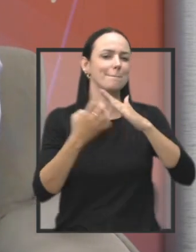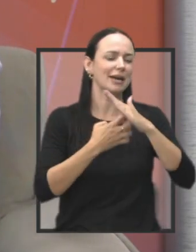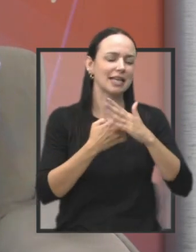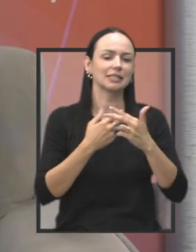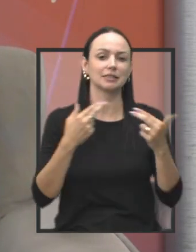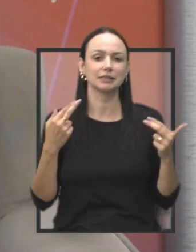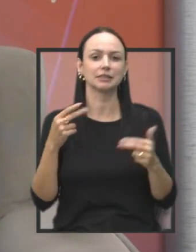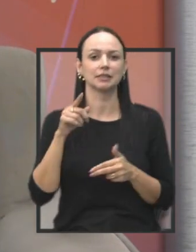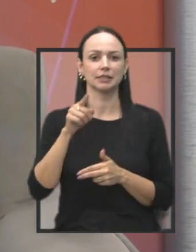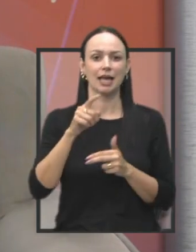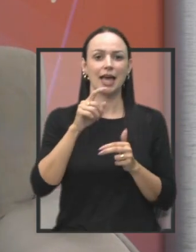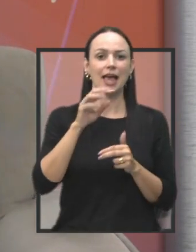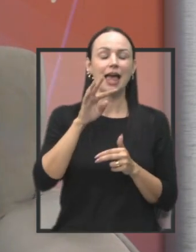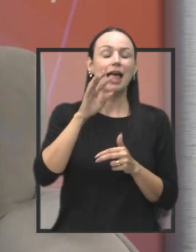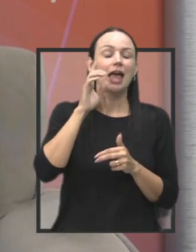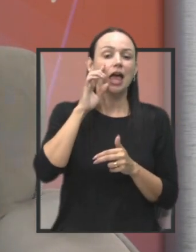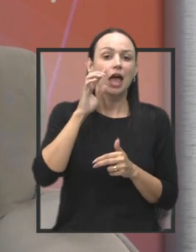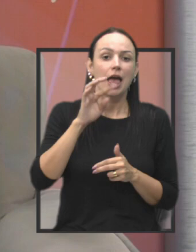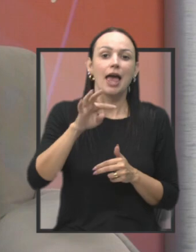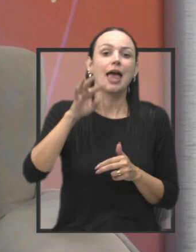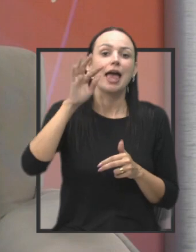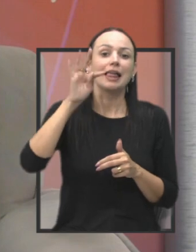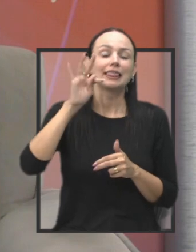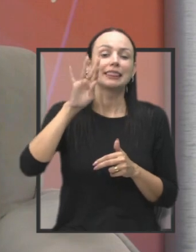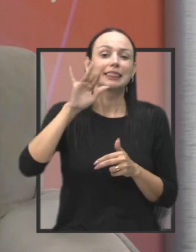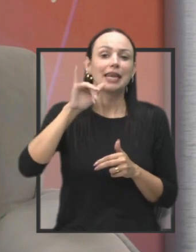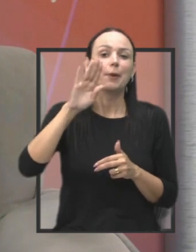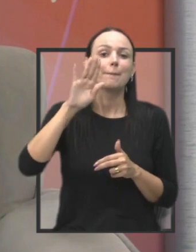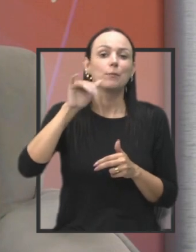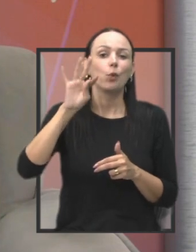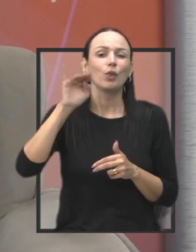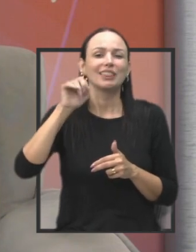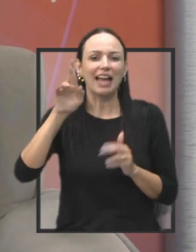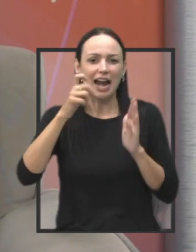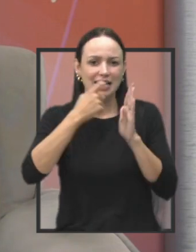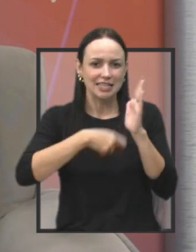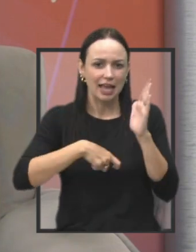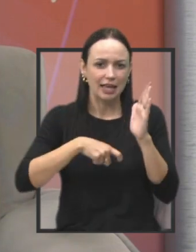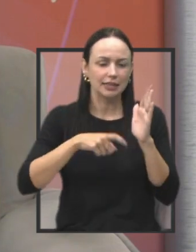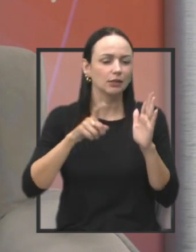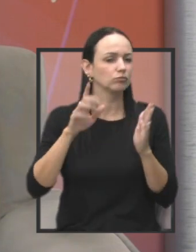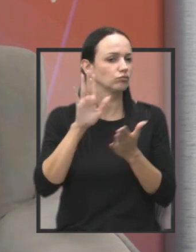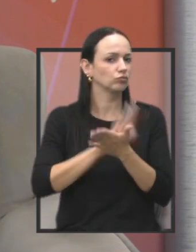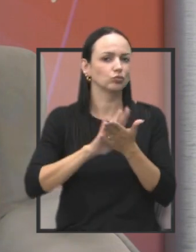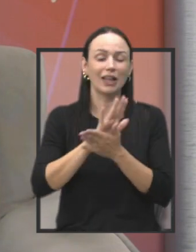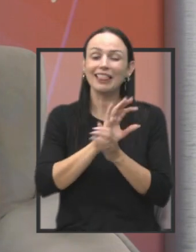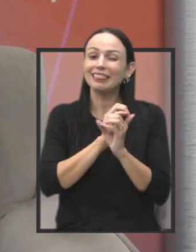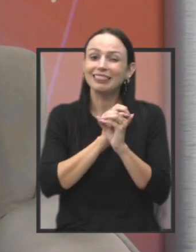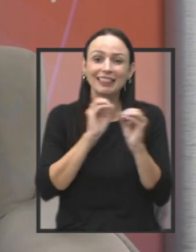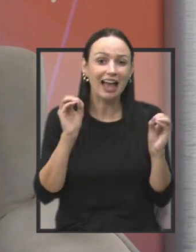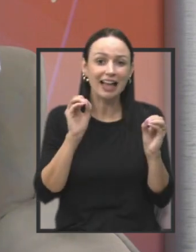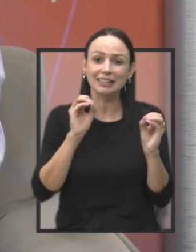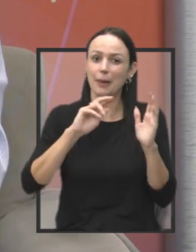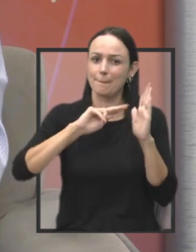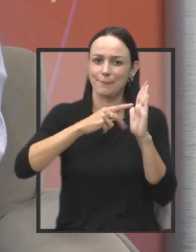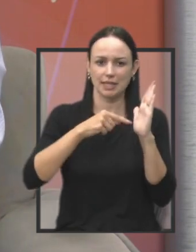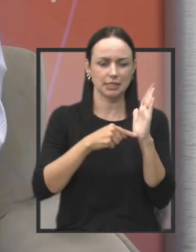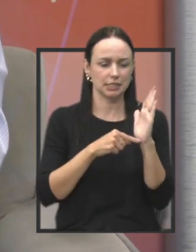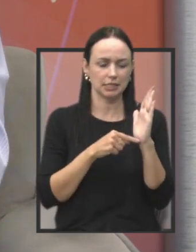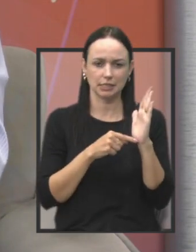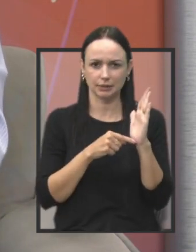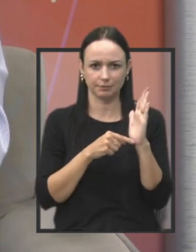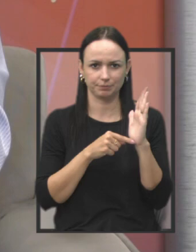a questão de tributar compete à Receita, correto? Mas não existe nenhuma tributação sobre o PIX. É